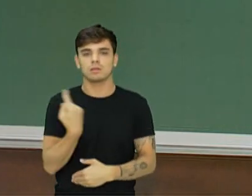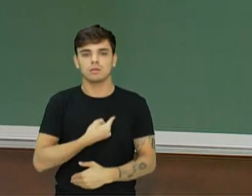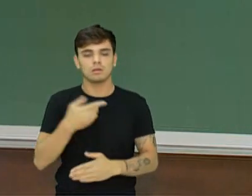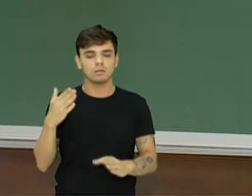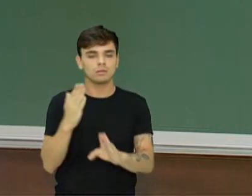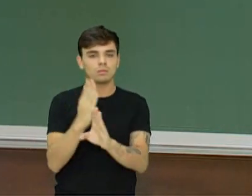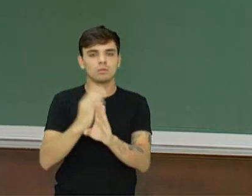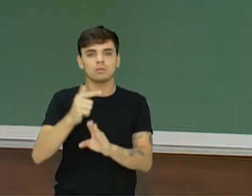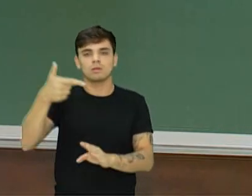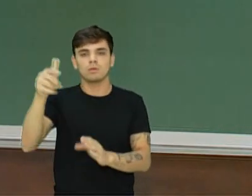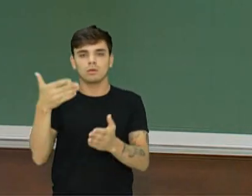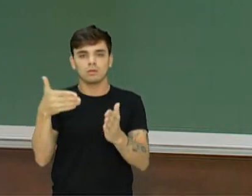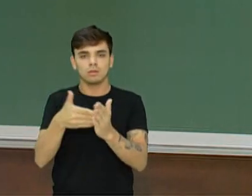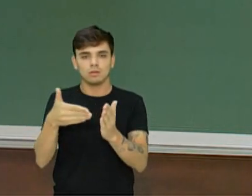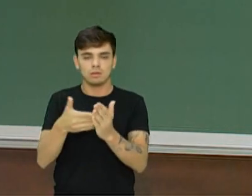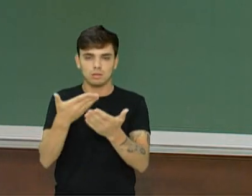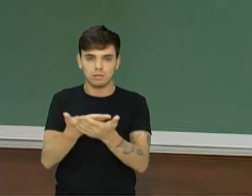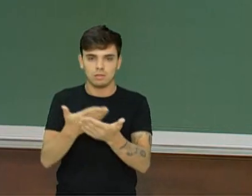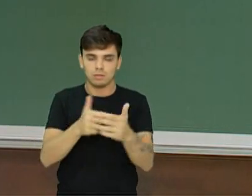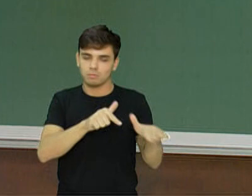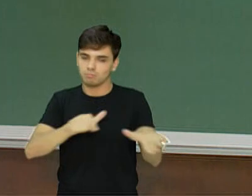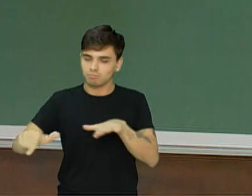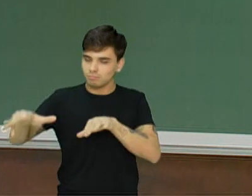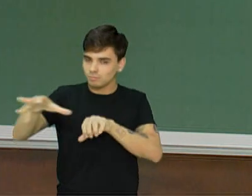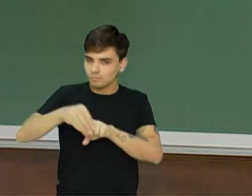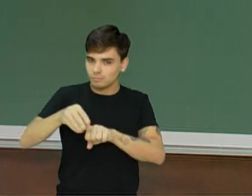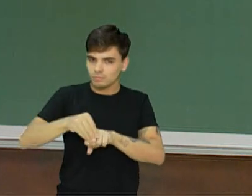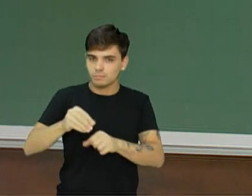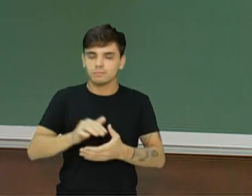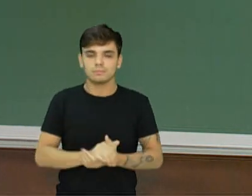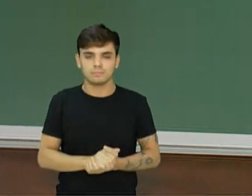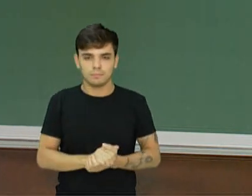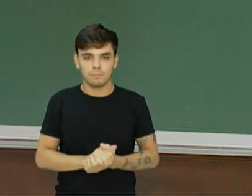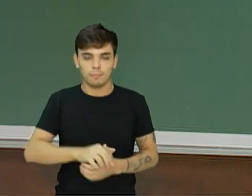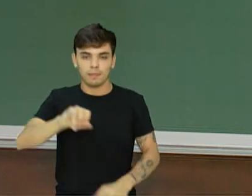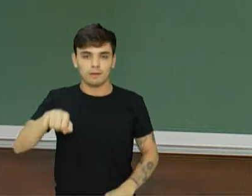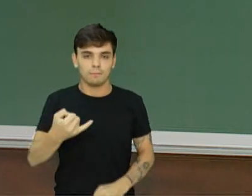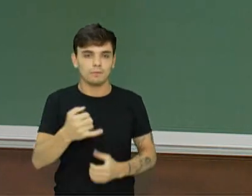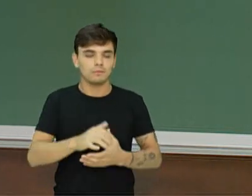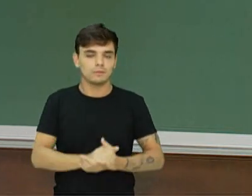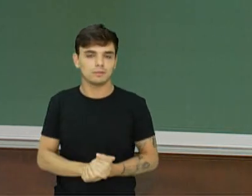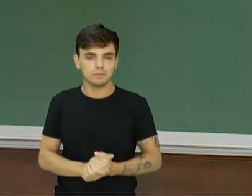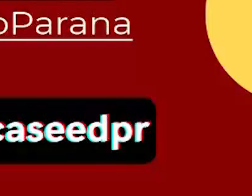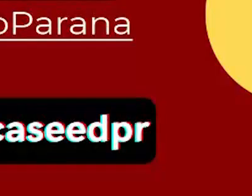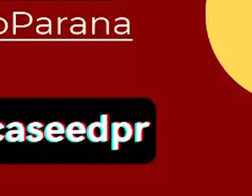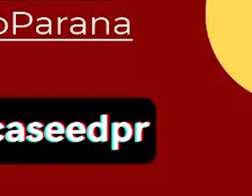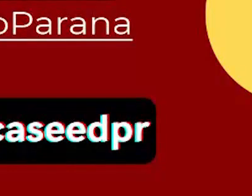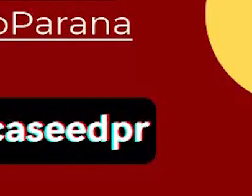vê na próxima aula dessa Semana do Conhecimento. Aproveitem!